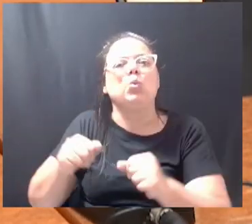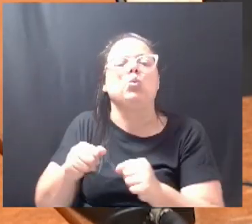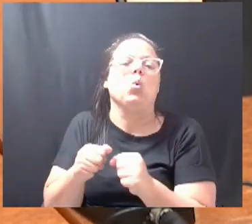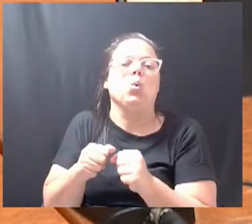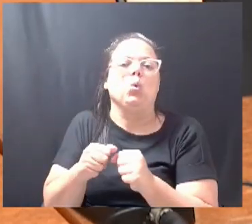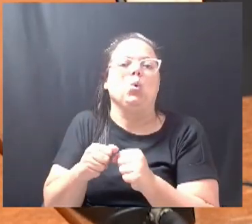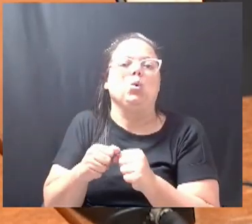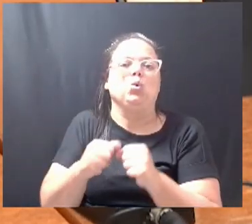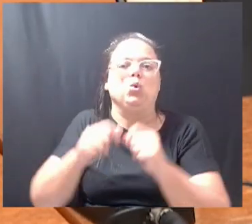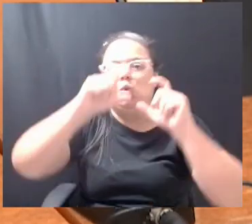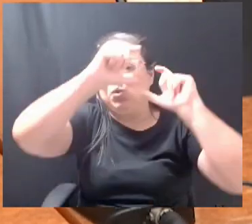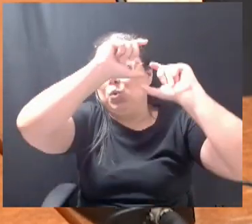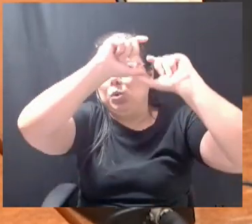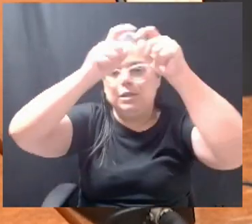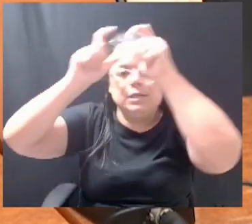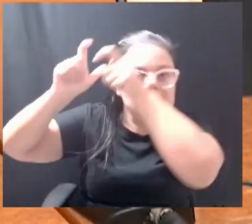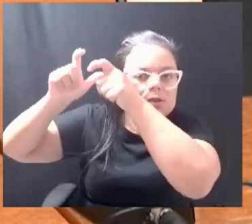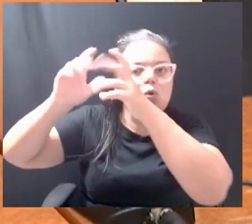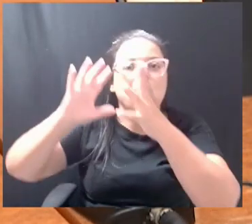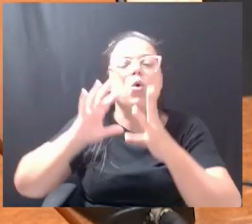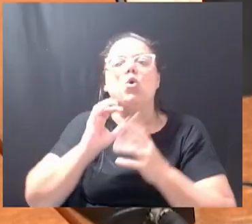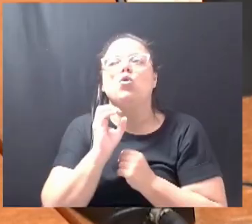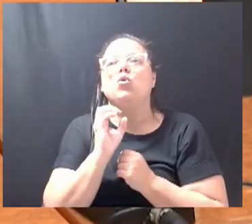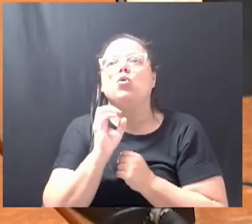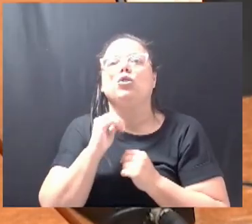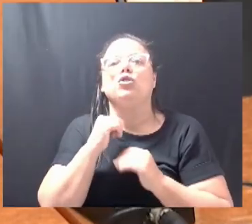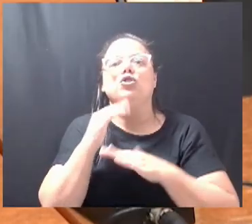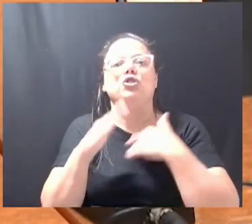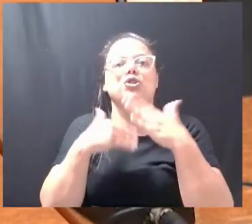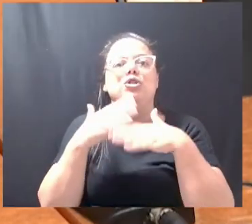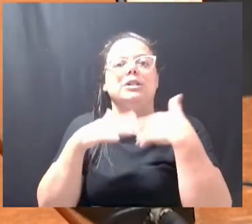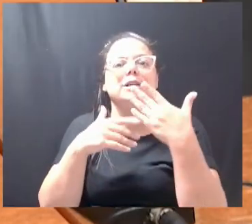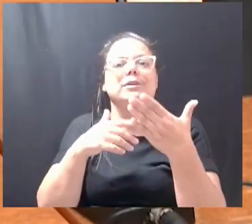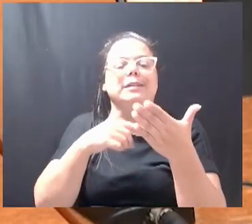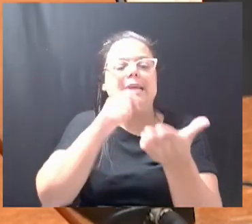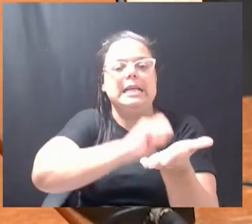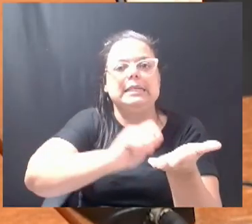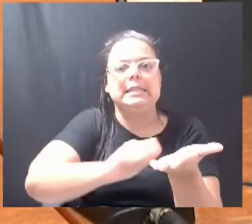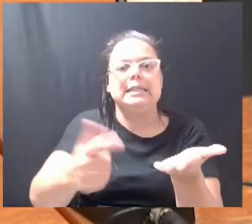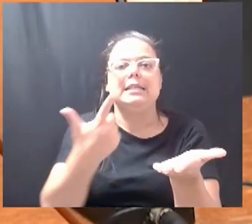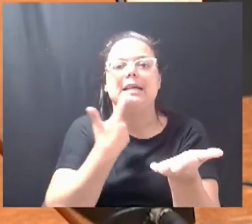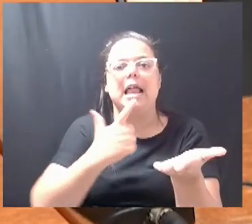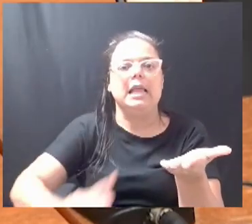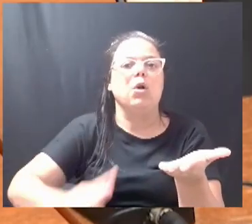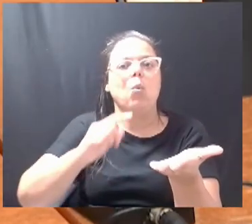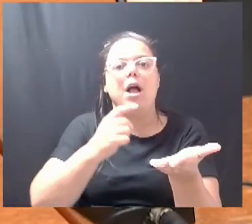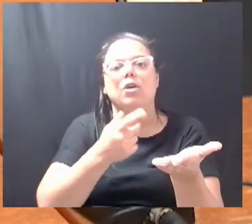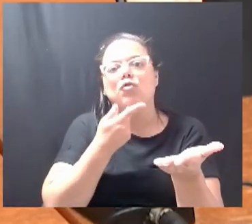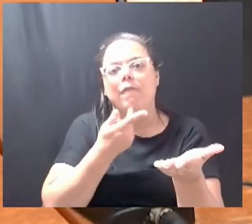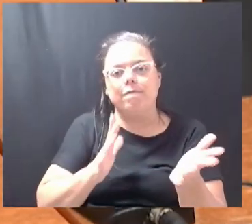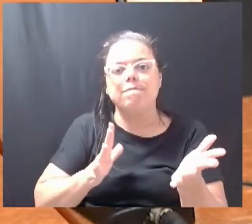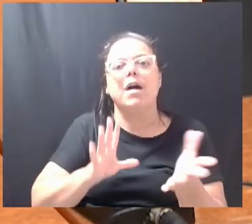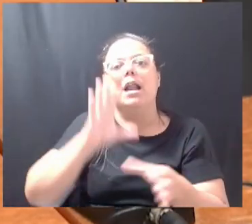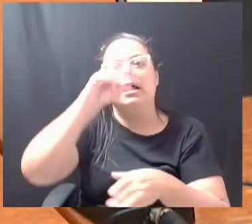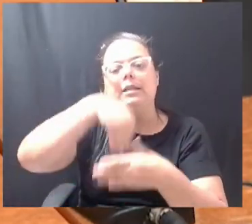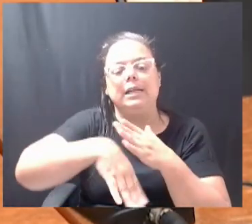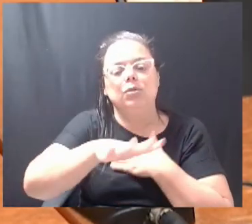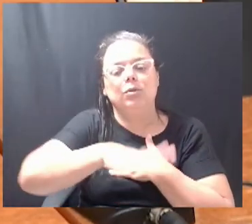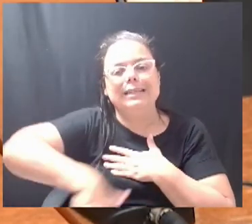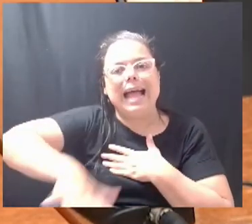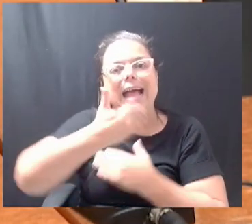ou o que seja ali do desenvolvimento da leitura escrita, fala, linguagem da população infantil. Então, eu